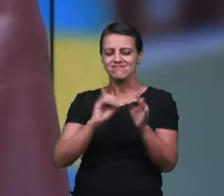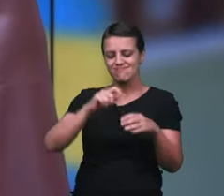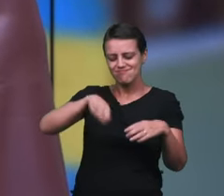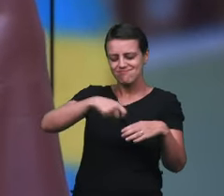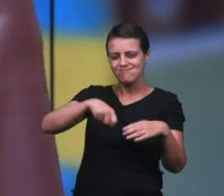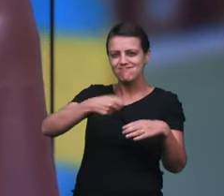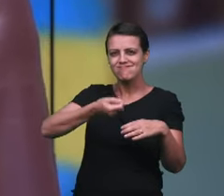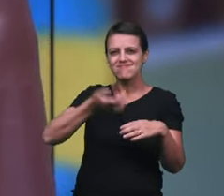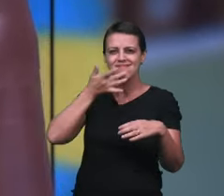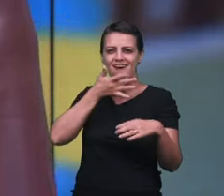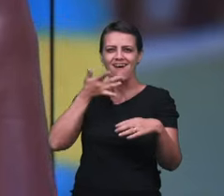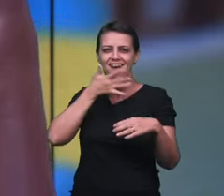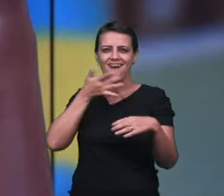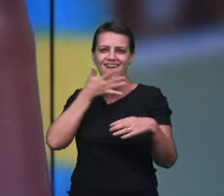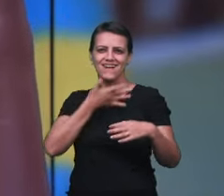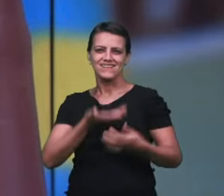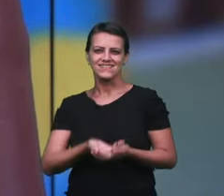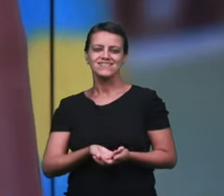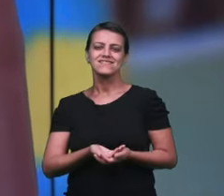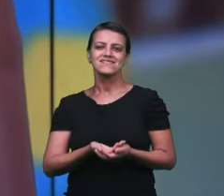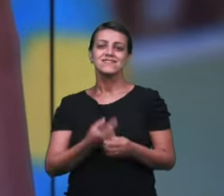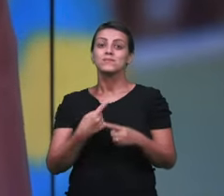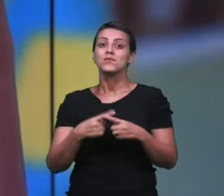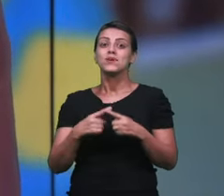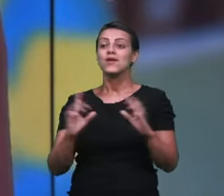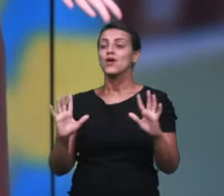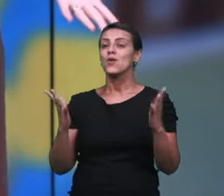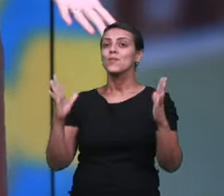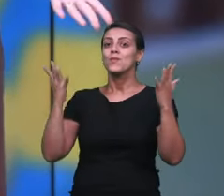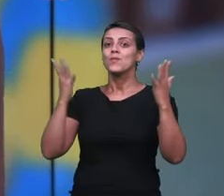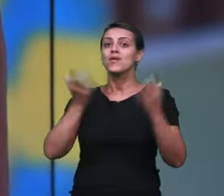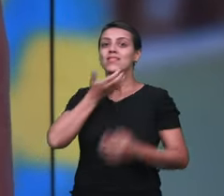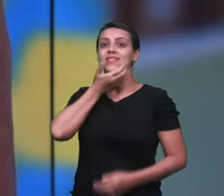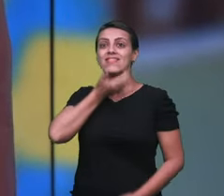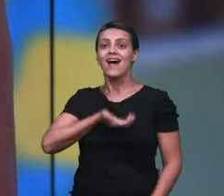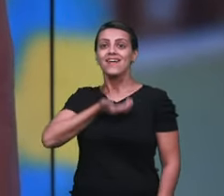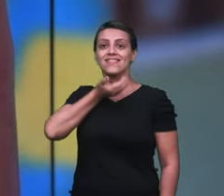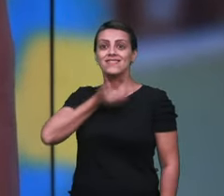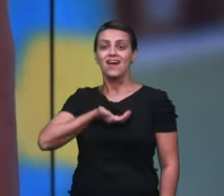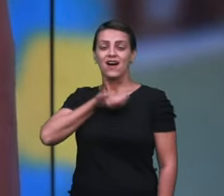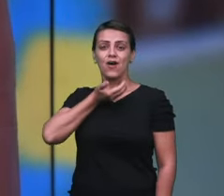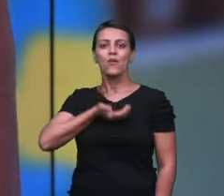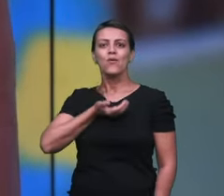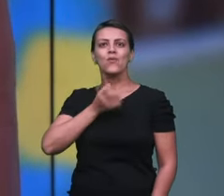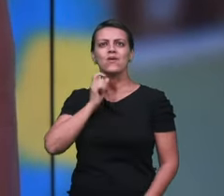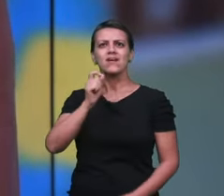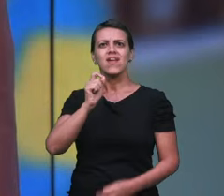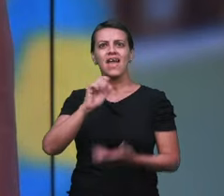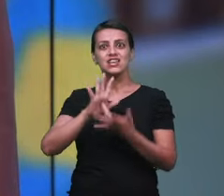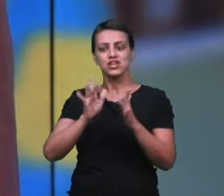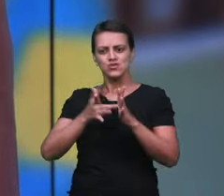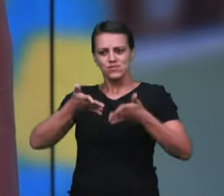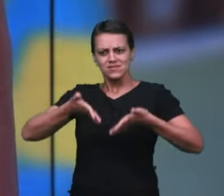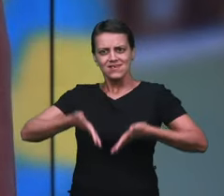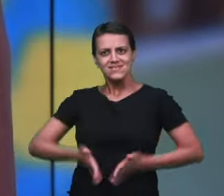gostosas. Tudo isso para comemorarem o Natal, que é o nascimento de